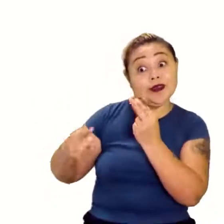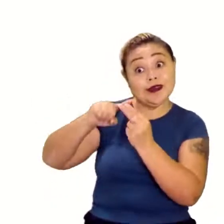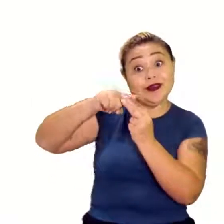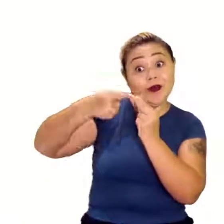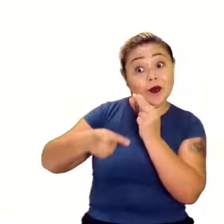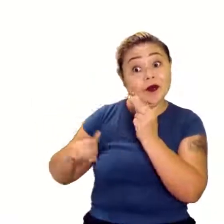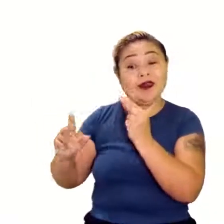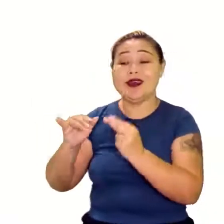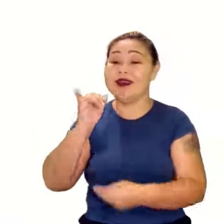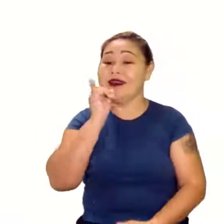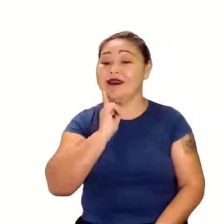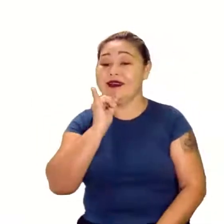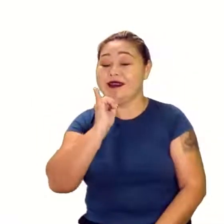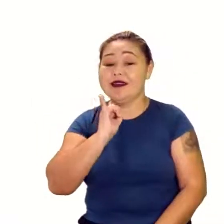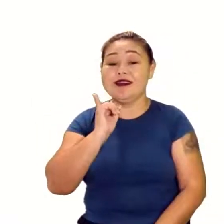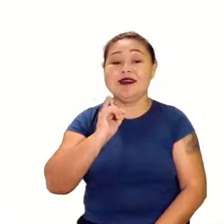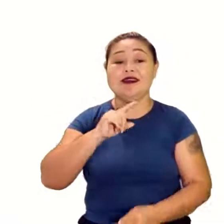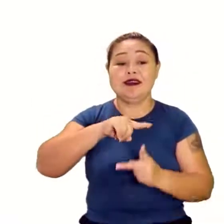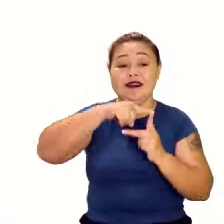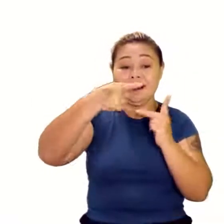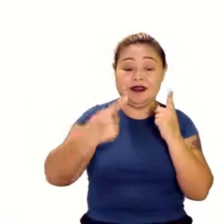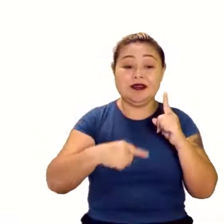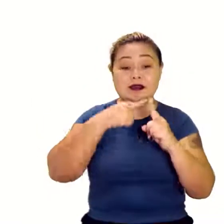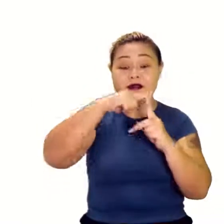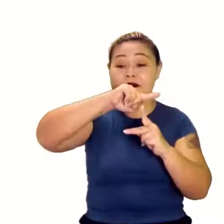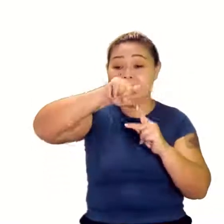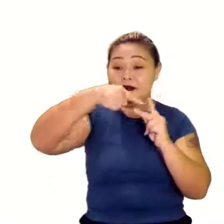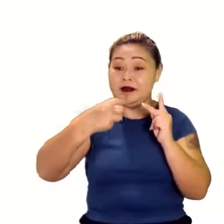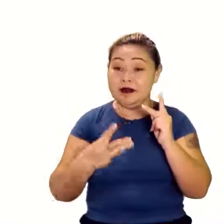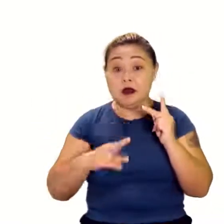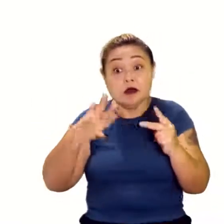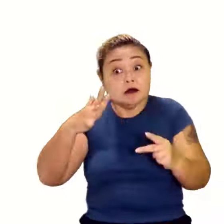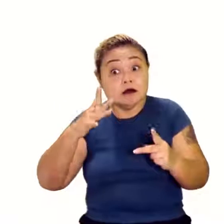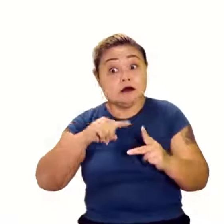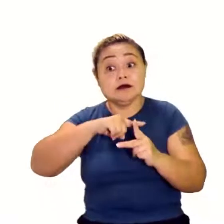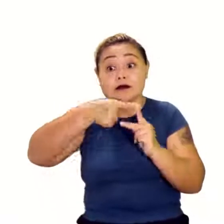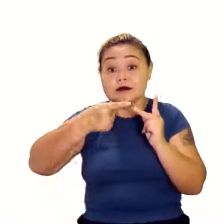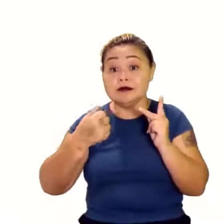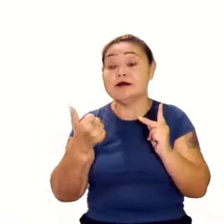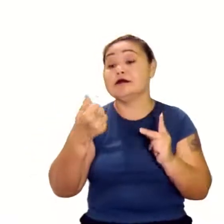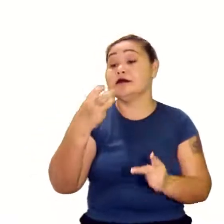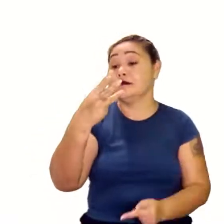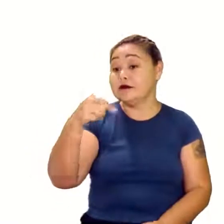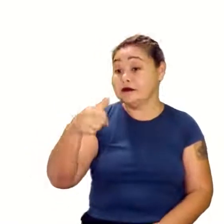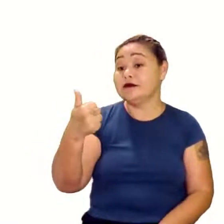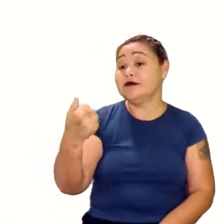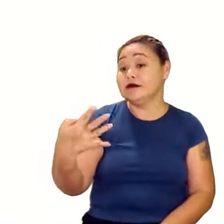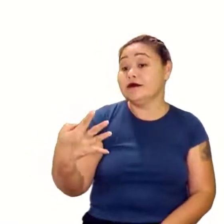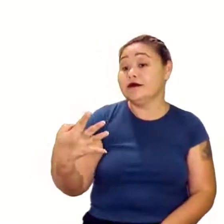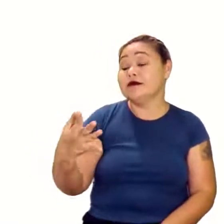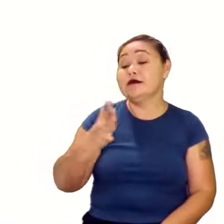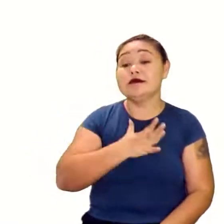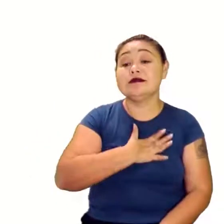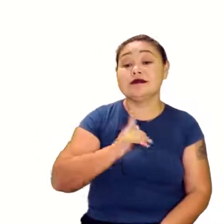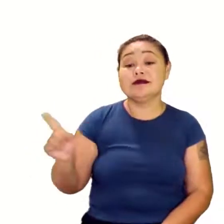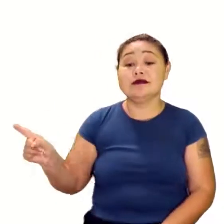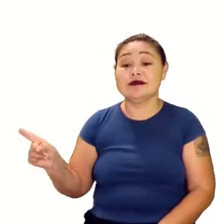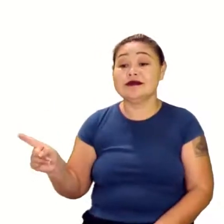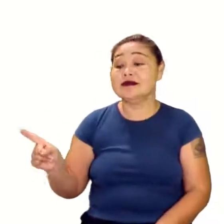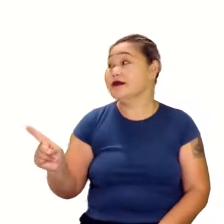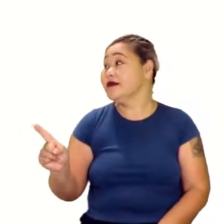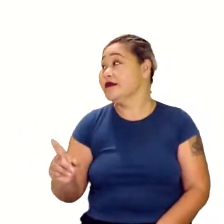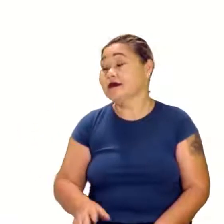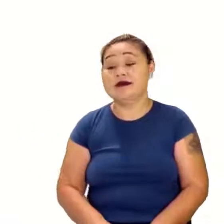pi de exemplo. Então quer dizer que a raiz de 2 mais a raiz de 3 é aproximadamente o pi? Gostei disso.